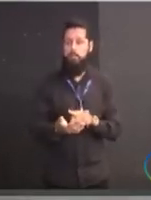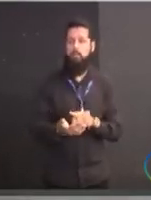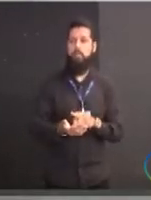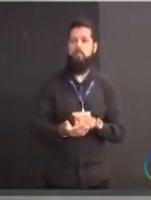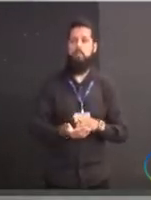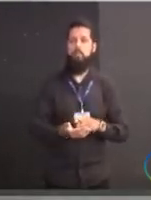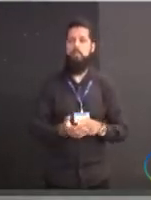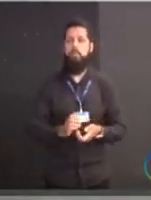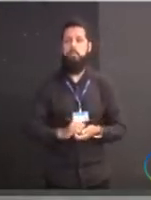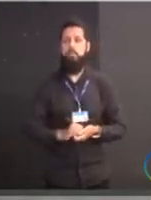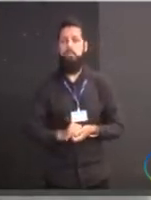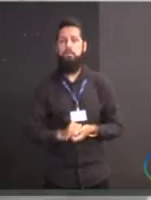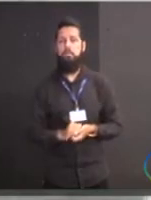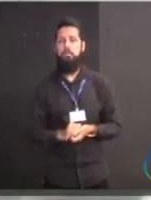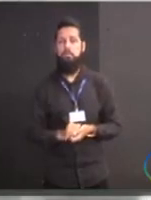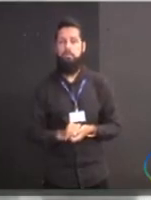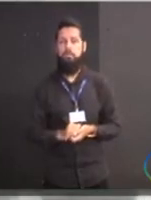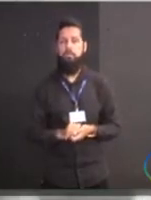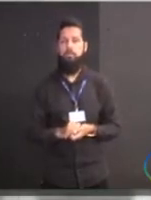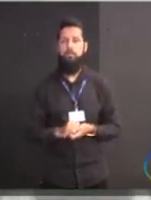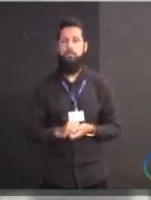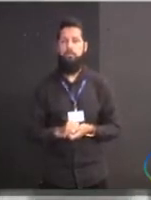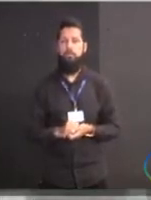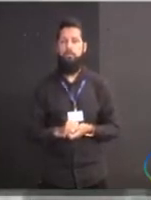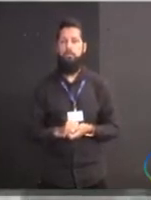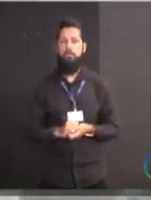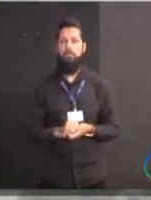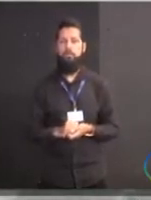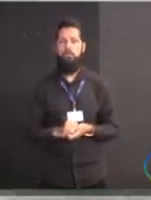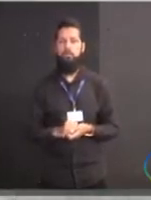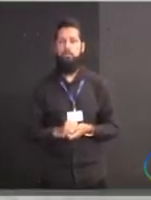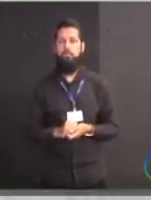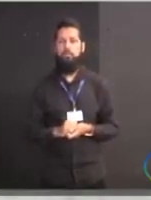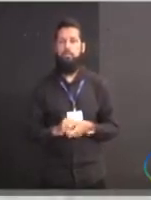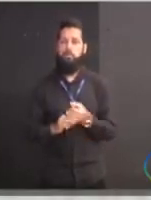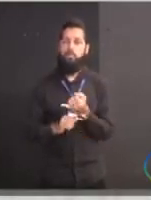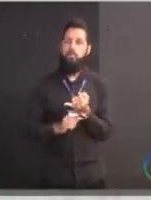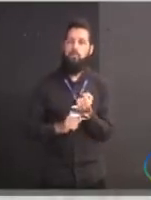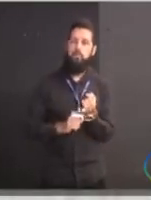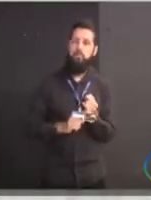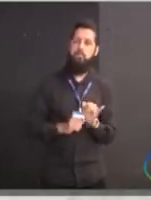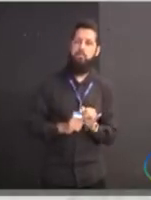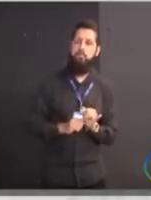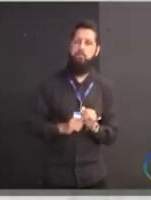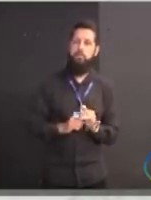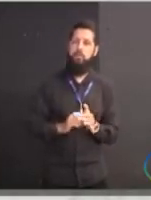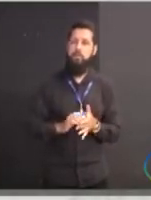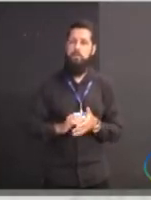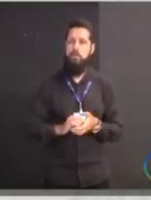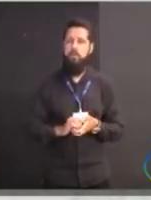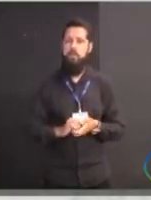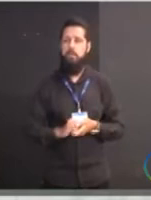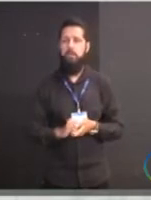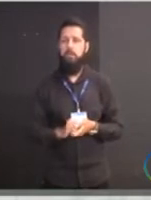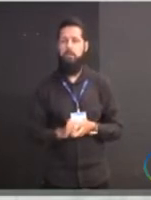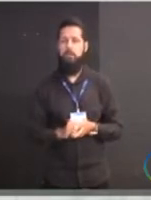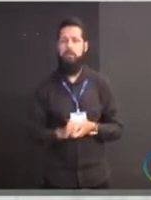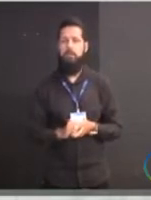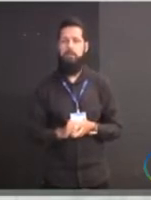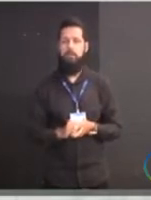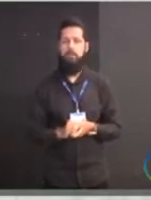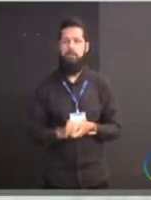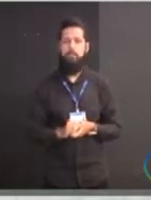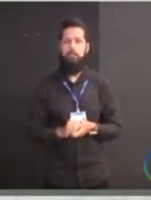ao desenvolvimento espiritual do homem. É isso? Muito bem. Sem que nos livremos dessas calamidades de ordem